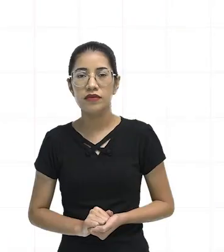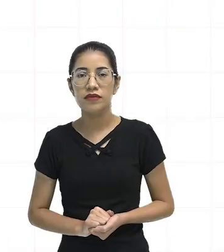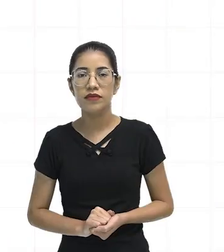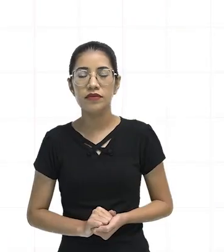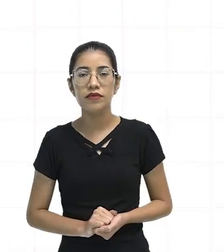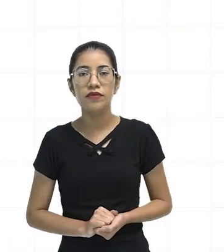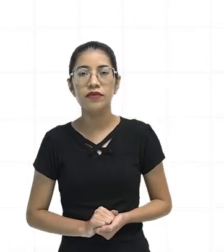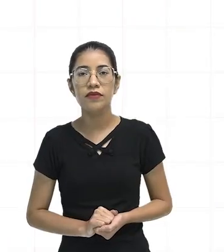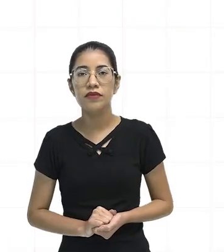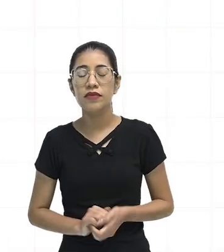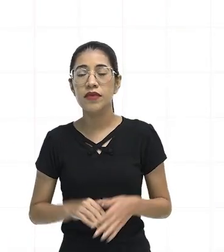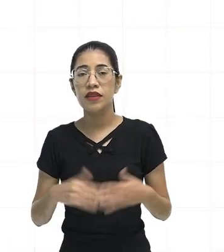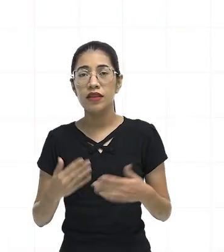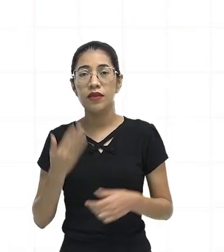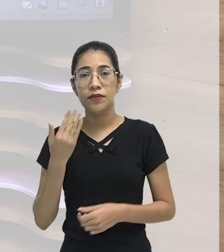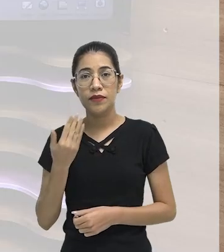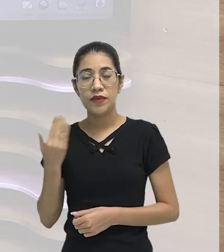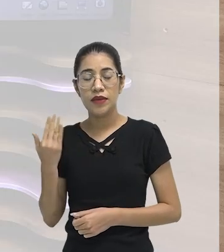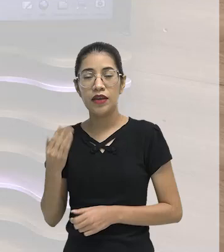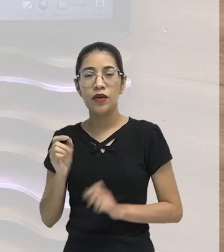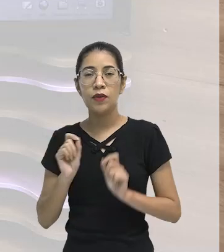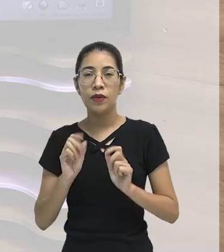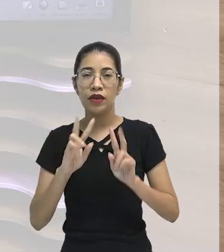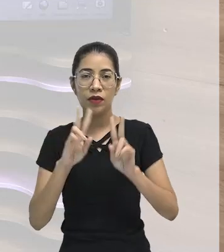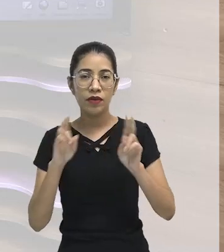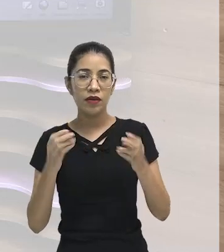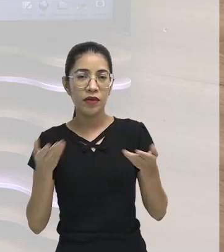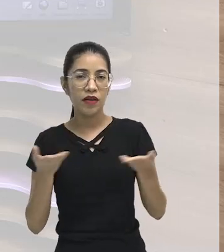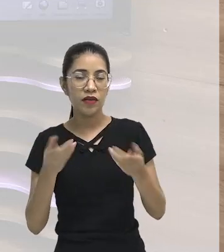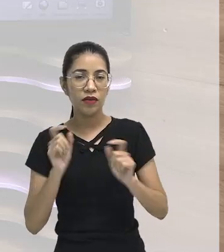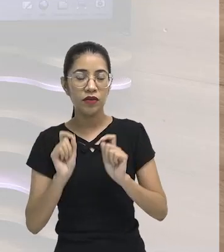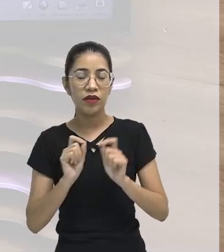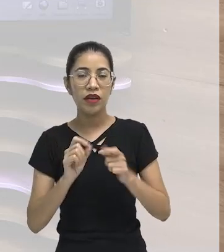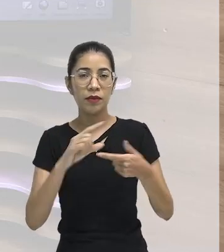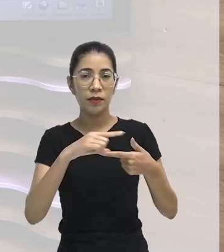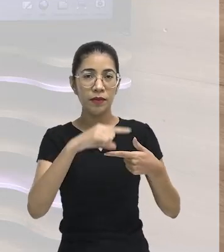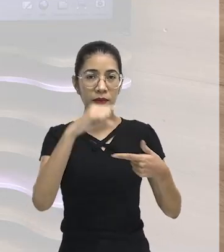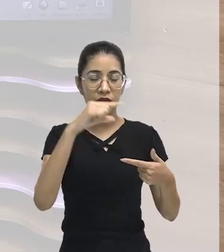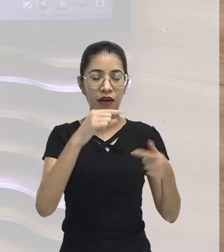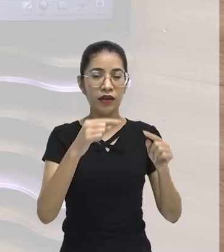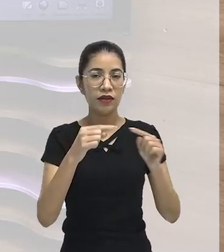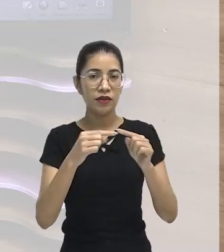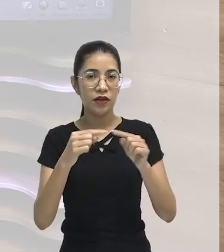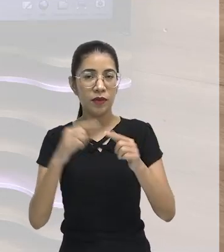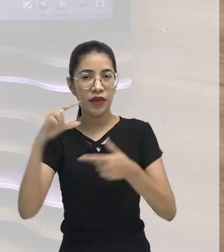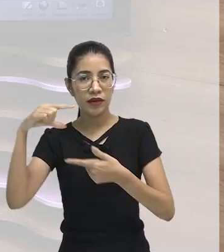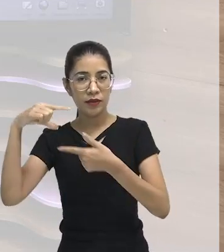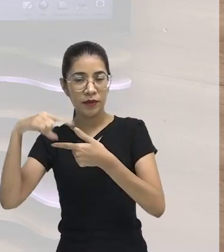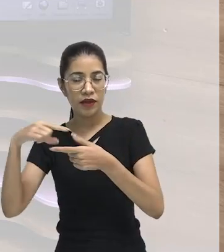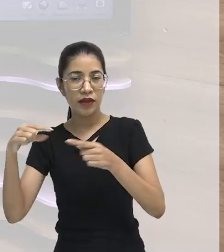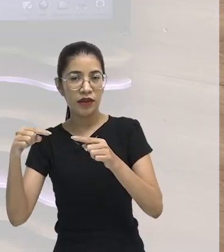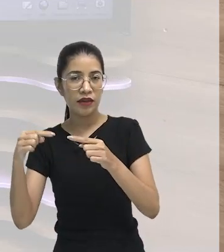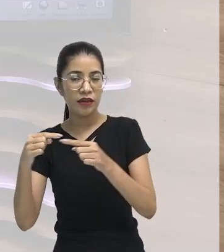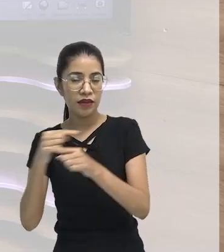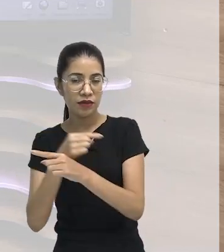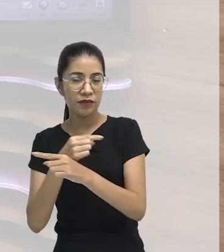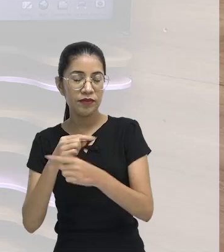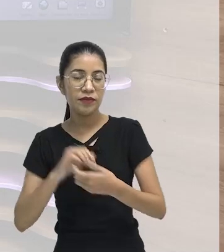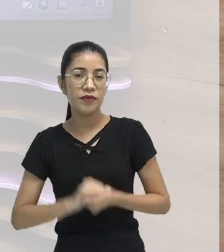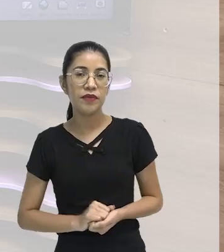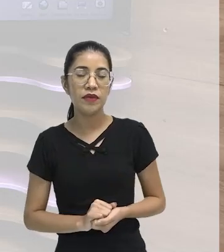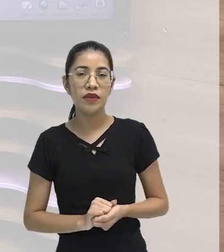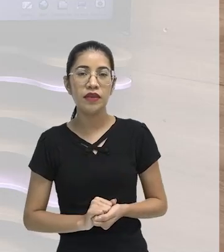Bem, pessoal, como vocês viram então, a gente vai tratar aqui de grandezas diretamente e inversamente proporcionais. O